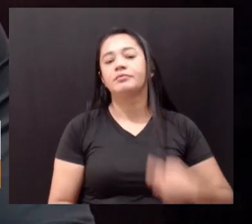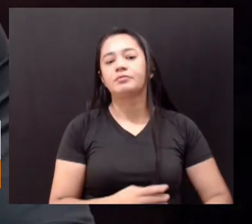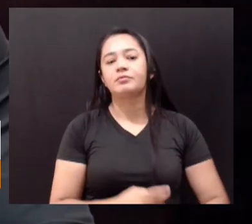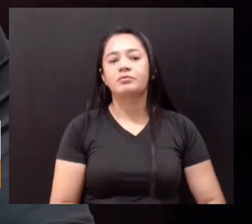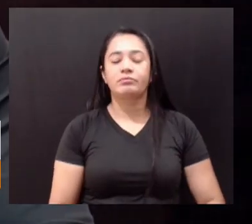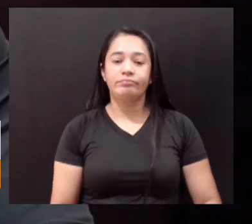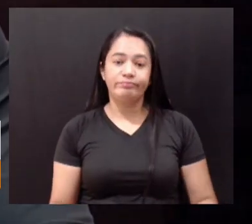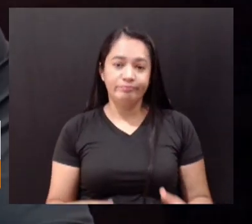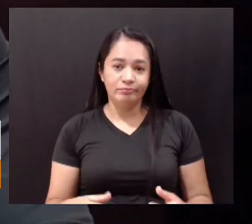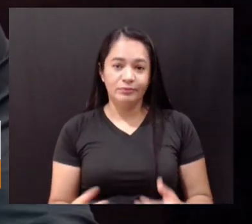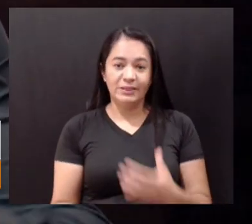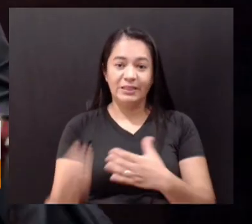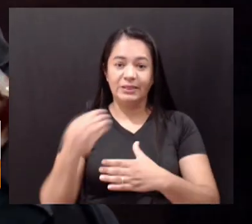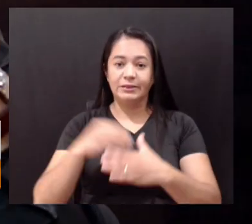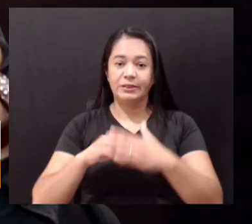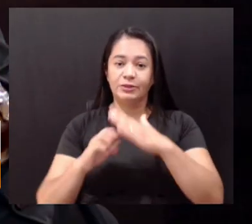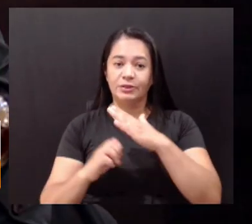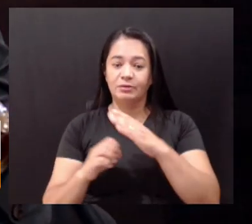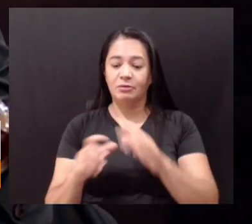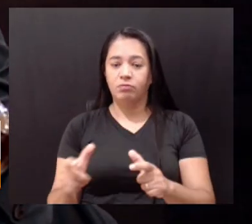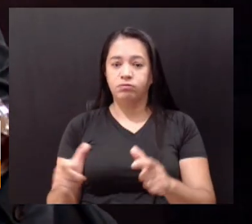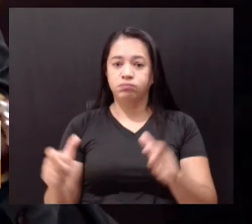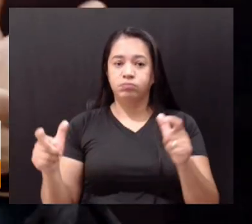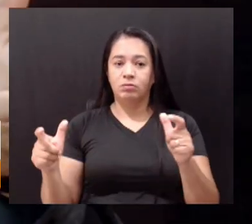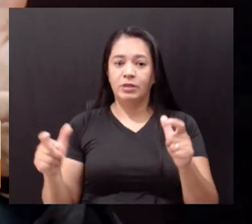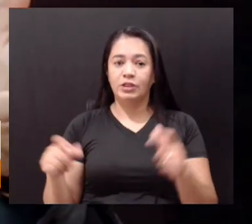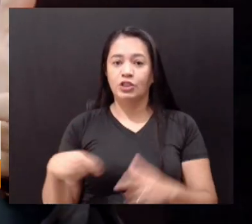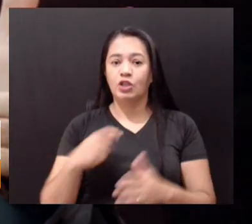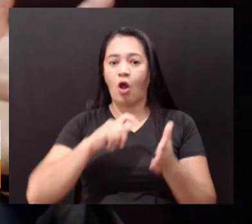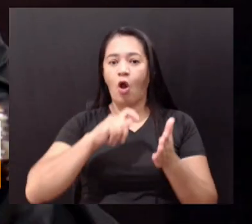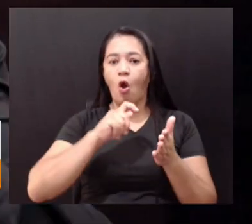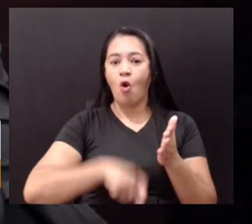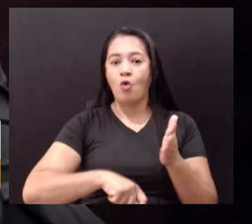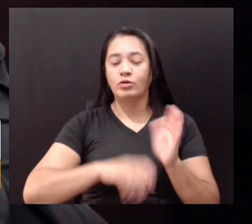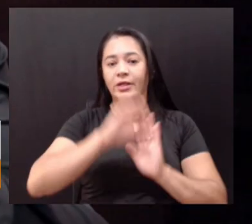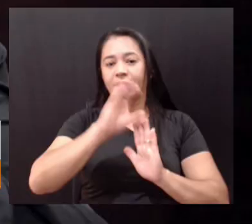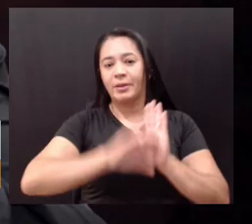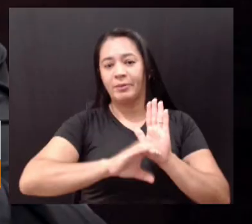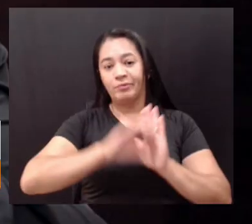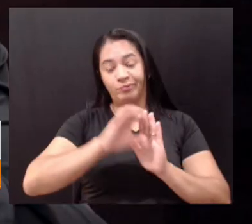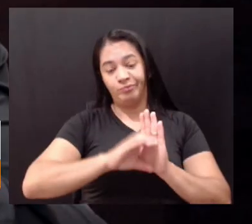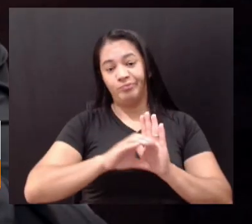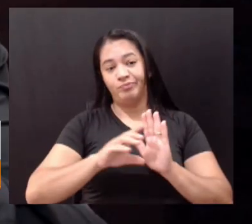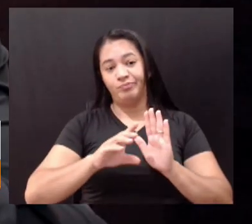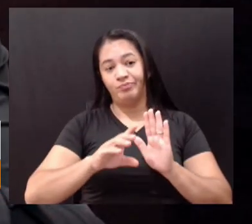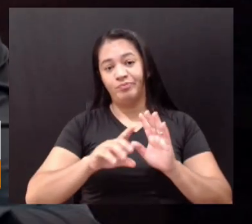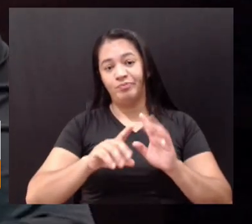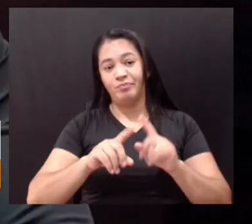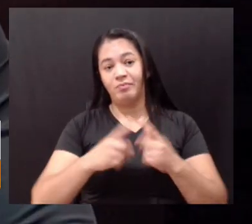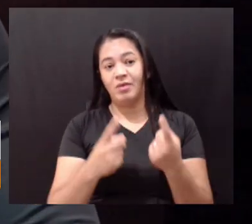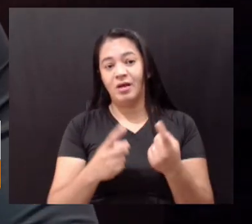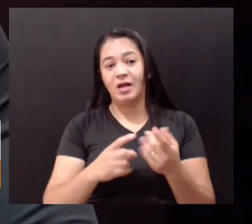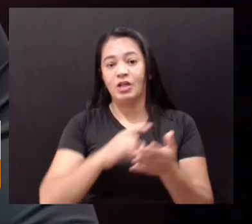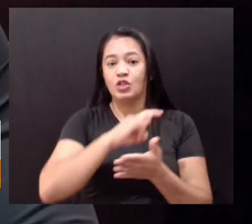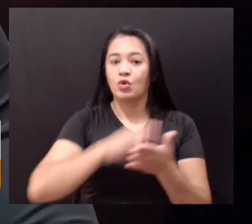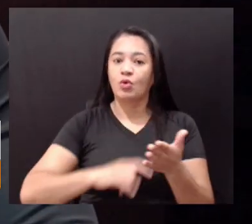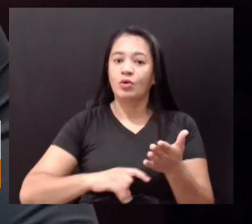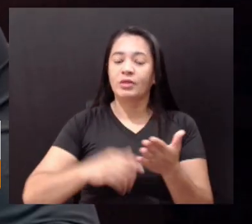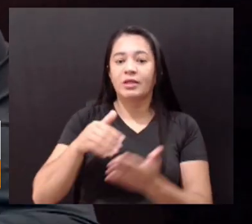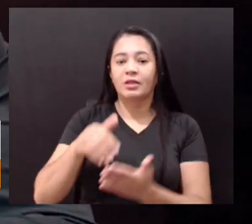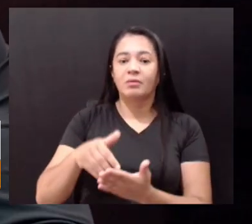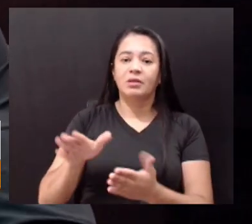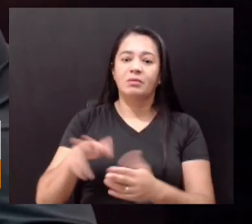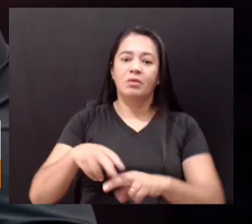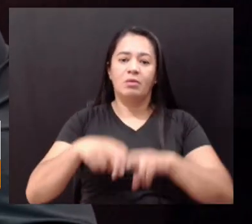empresas, a gente contrata pelo currículo, entre aspas, né, e geralmente rescinde o contrato por conta do comportamento. Uhum. Então isso é